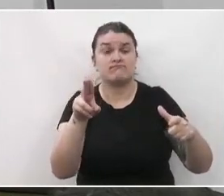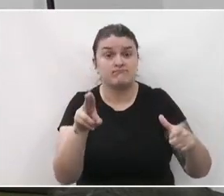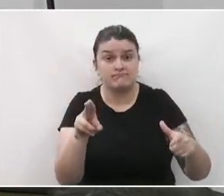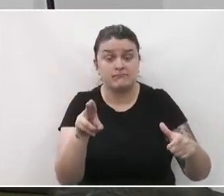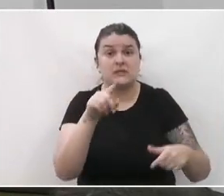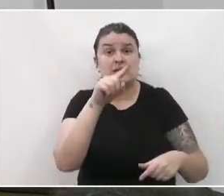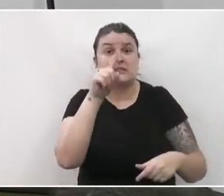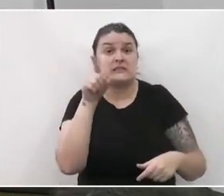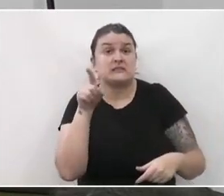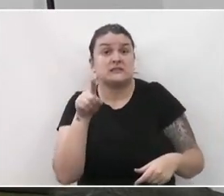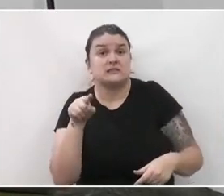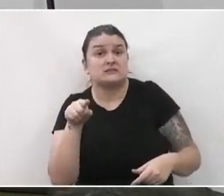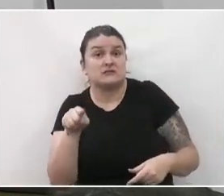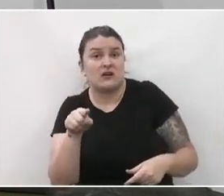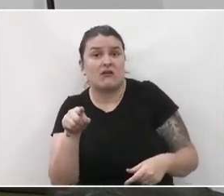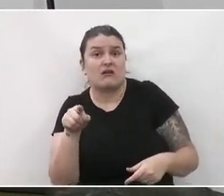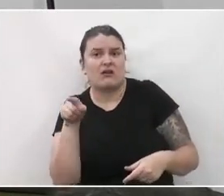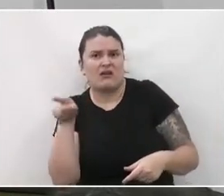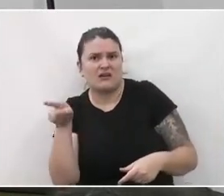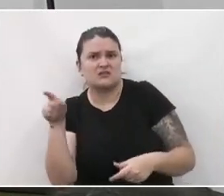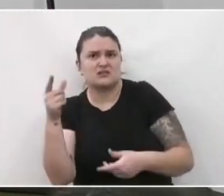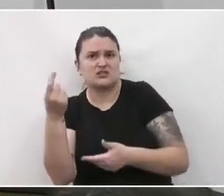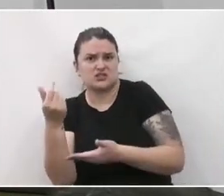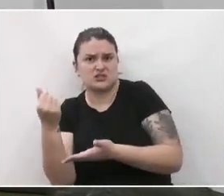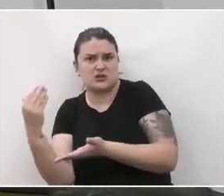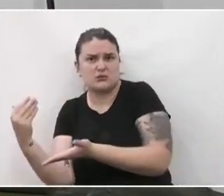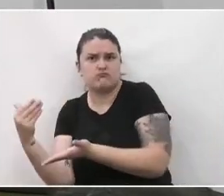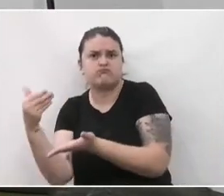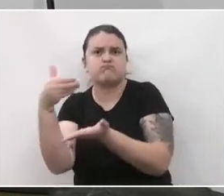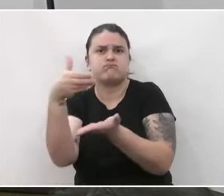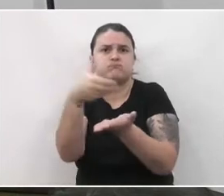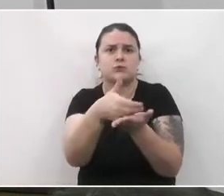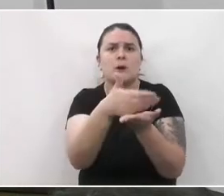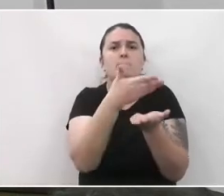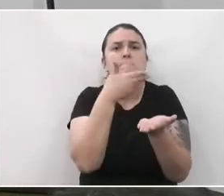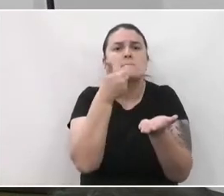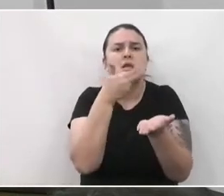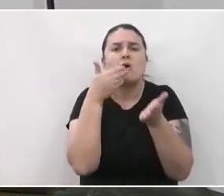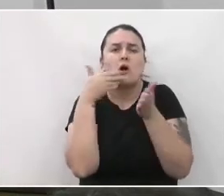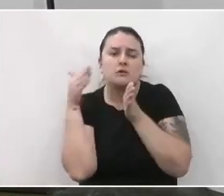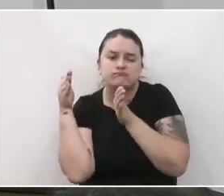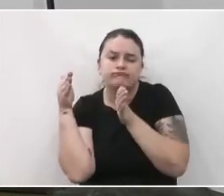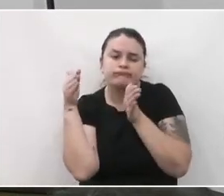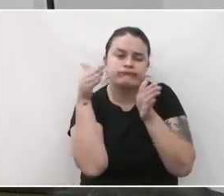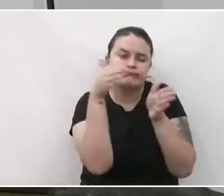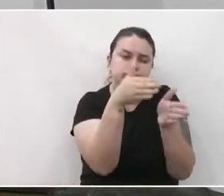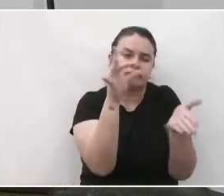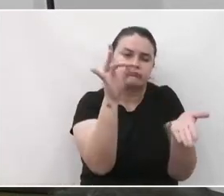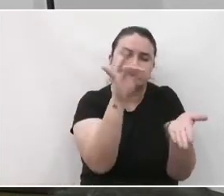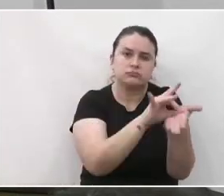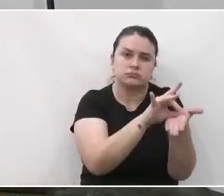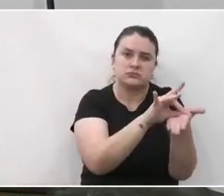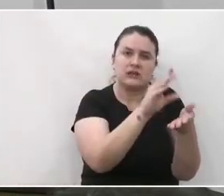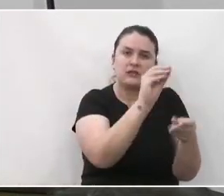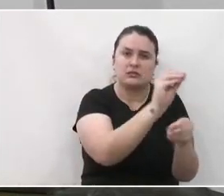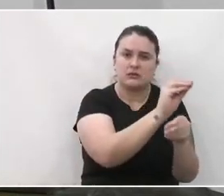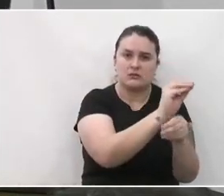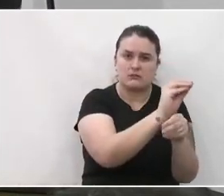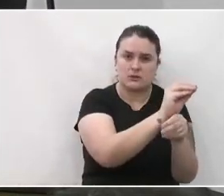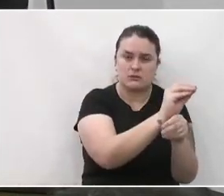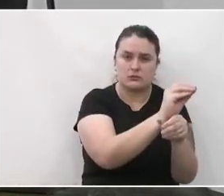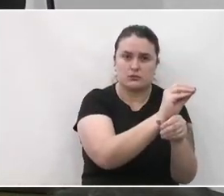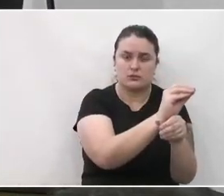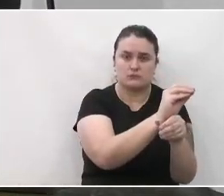teríamos esse dinheiro melhor destinado e que salvaríamos mais vidas do que com o tratamento precoce?